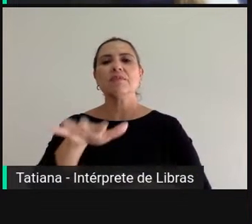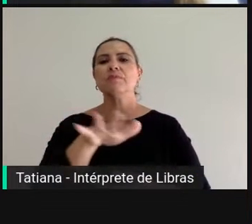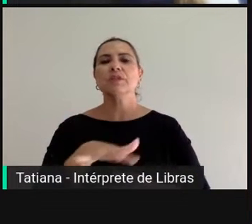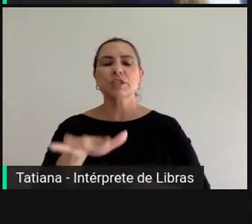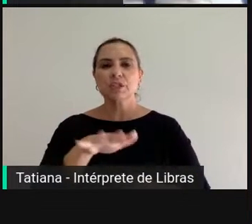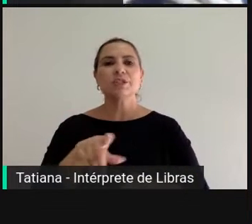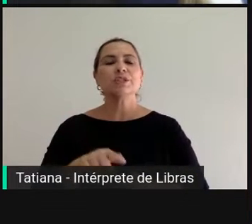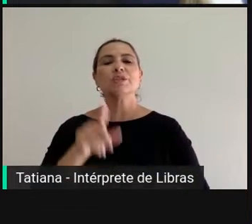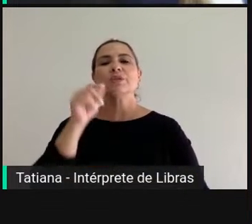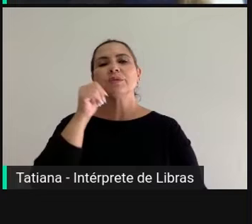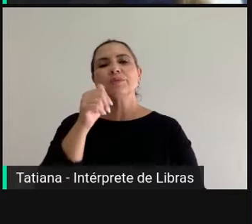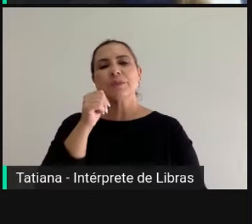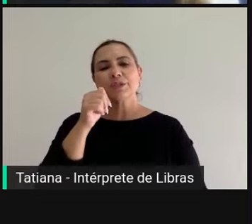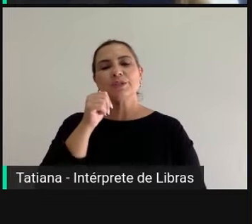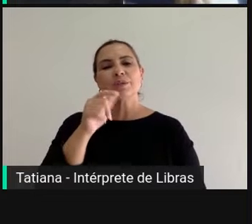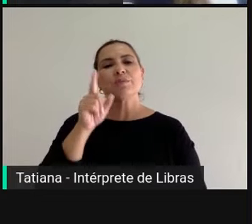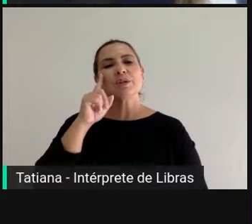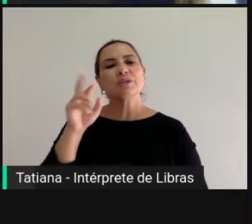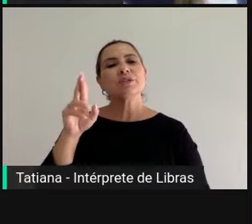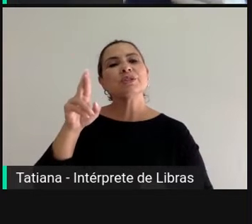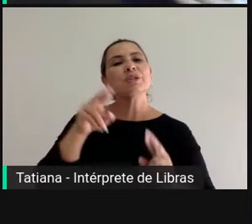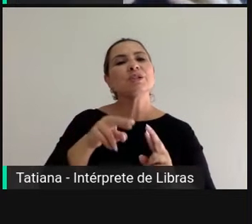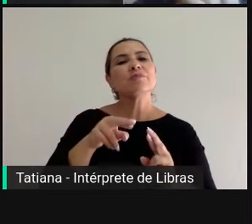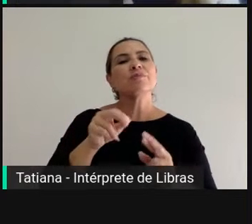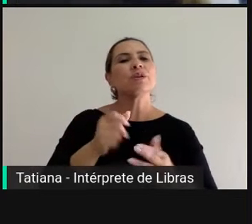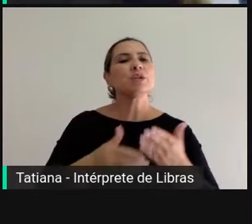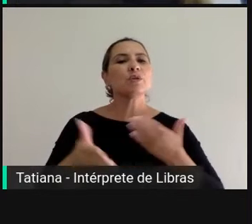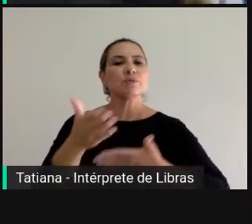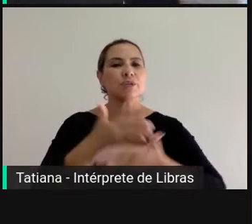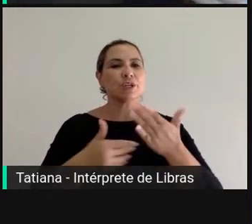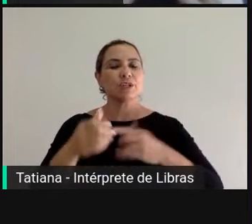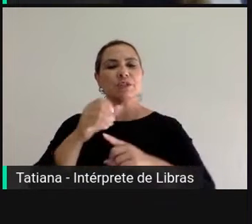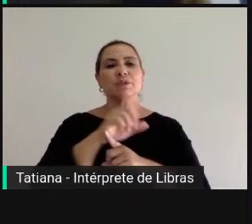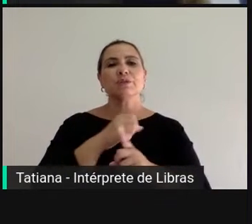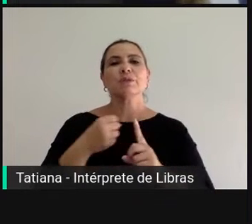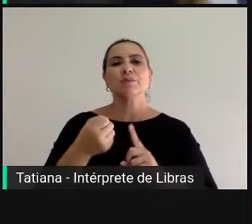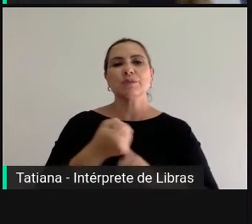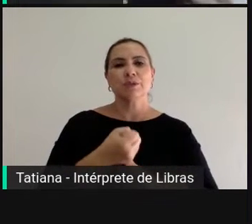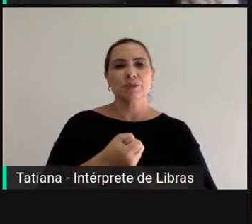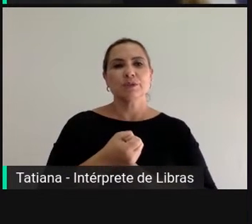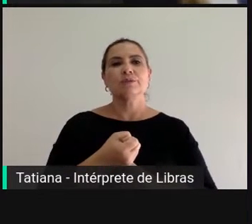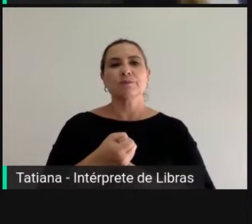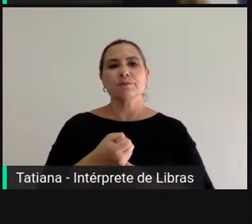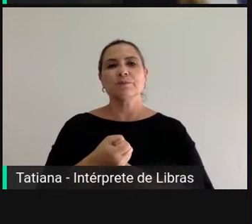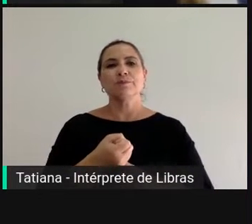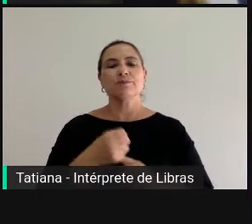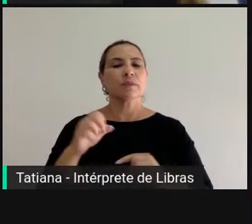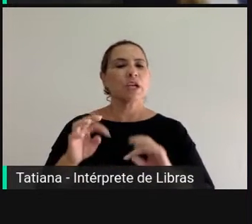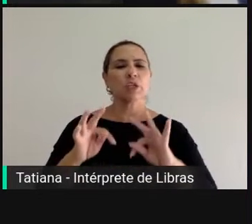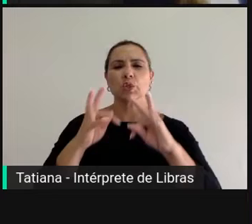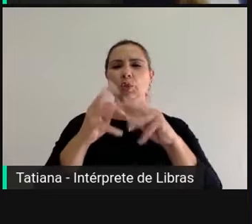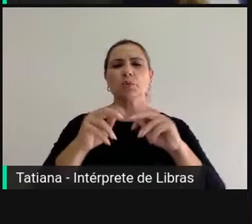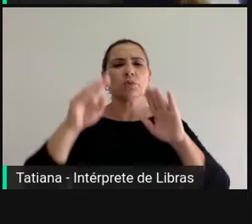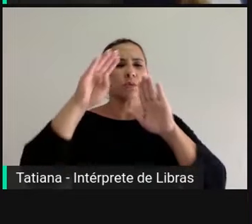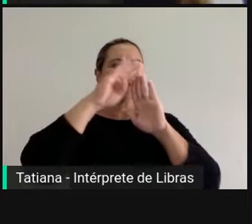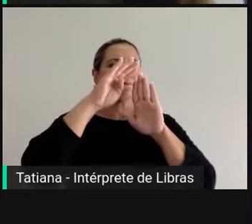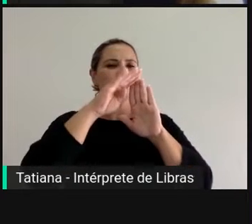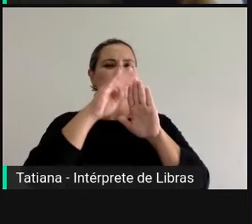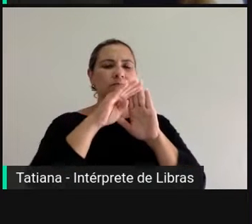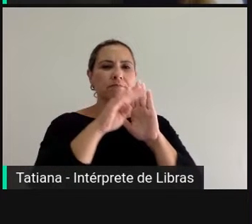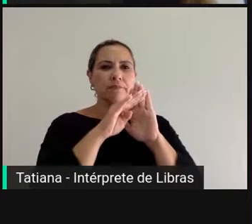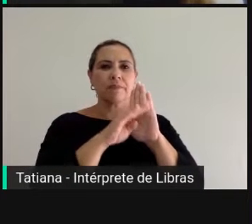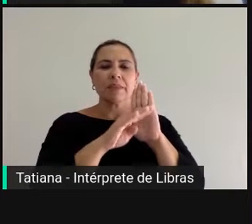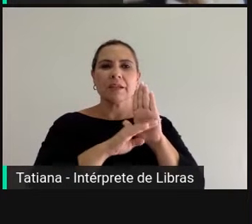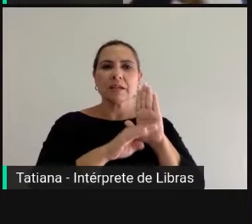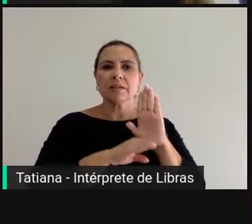caso, mulheres, é um reflexo direto de uma sociedade em que todos os espaços de tomada